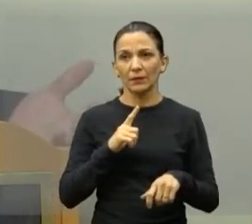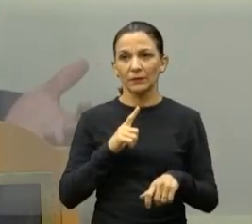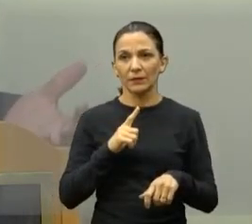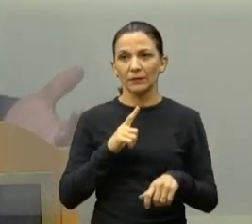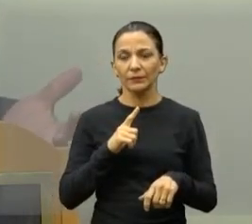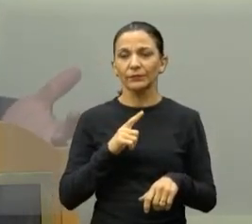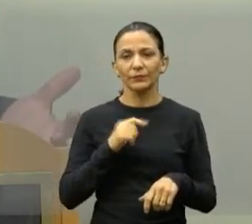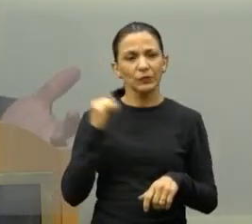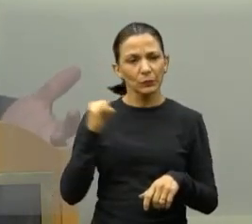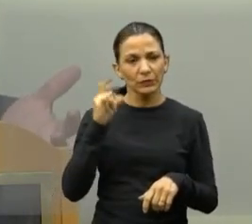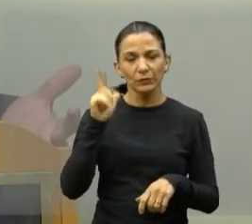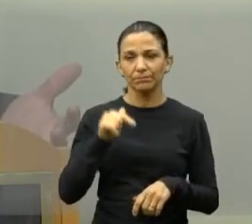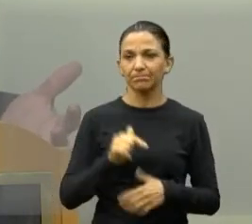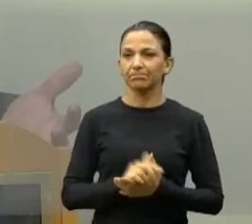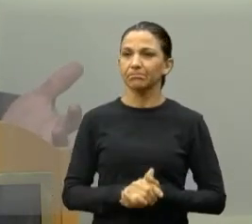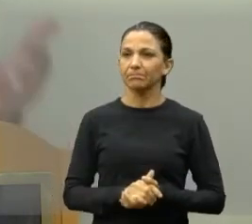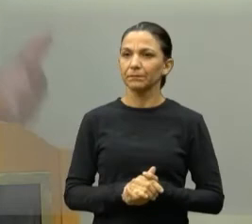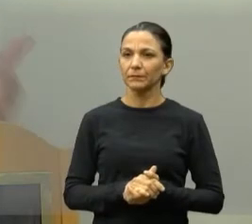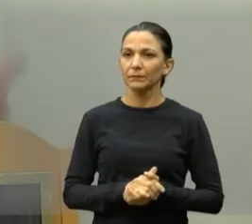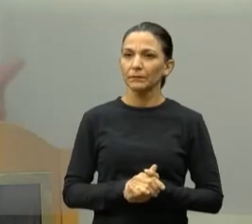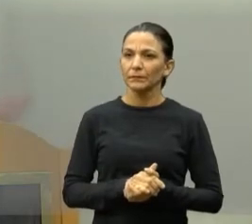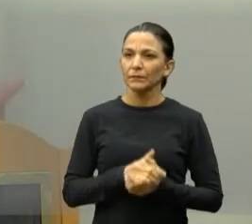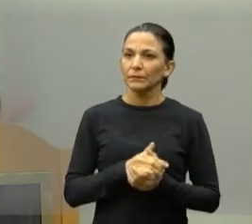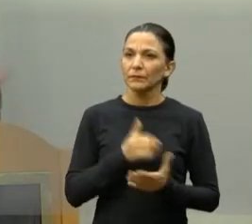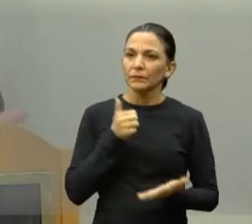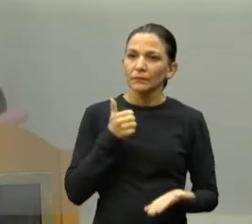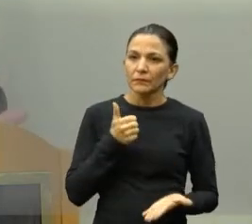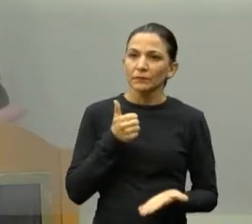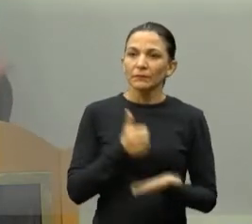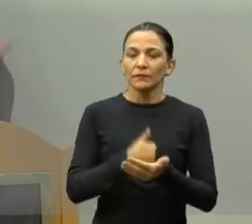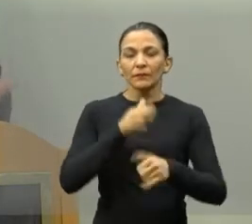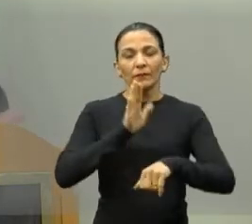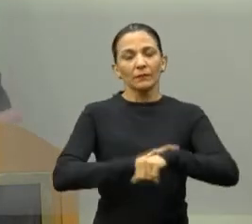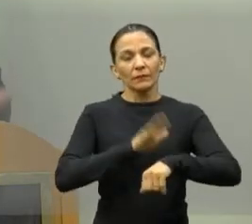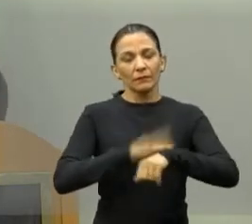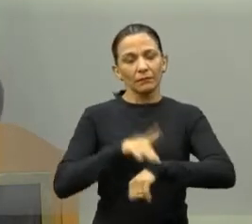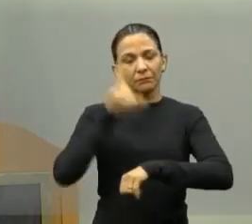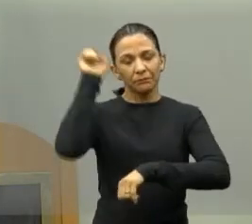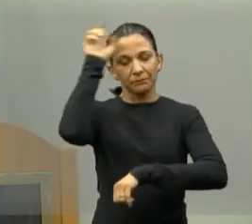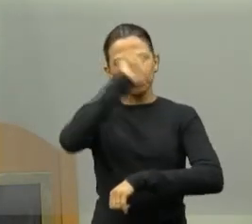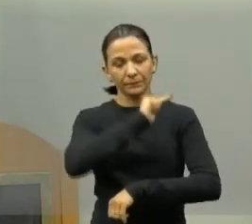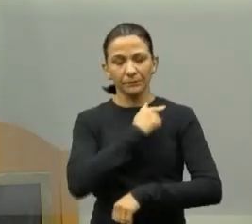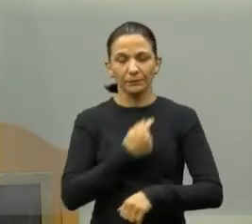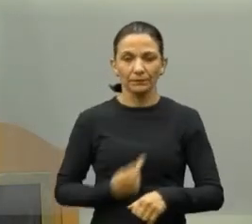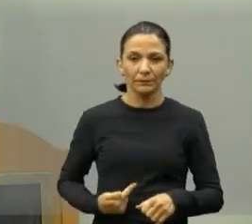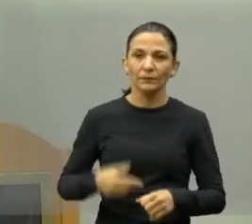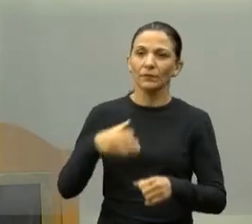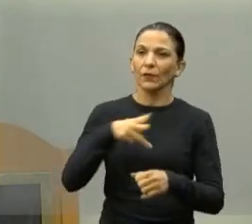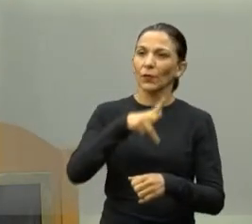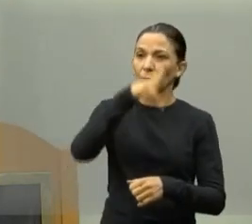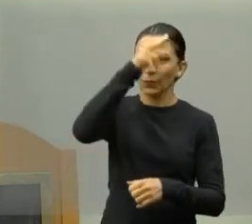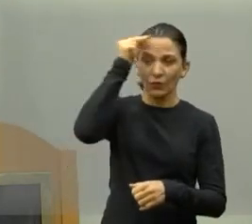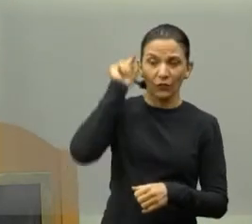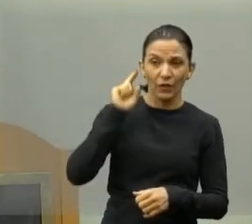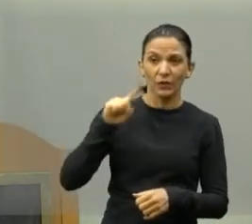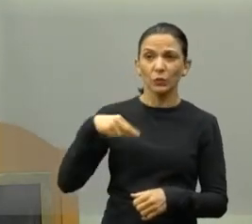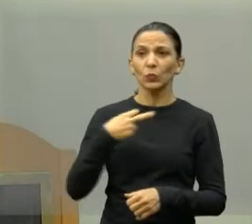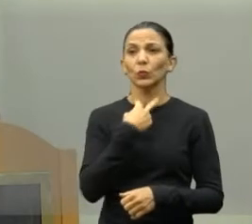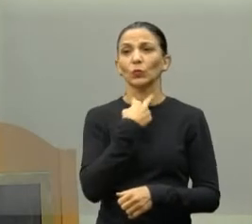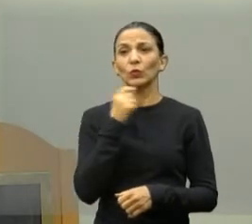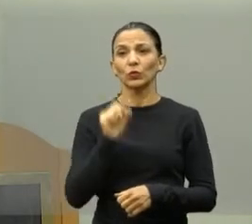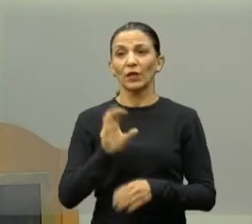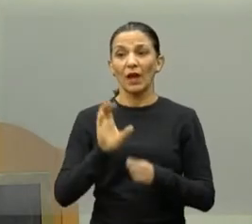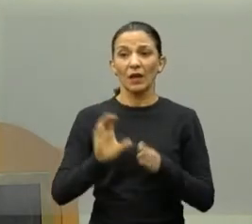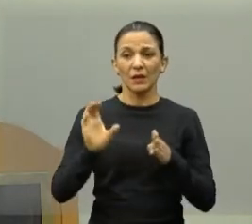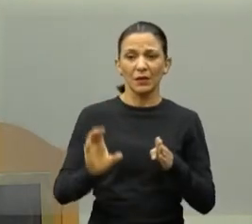ônus e bônus nós temos que ajudar muito difícil o governo Prefeito mas não podemos achar